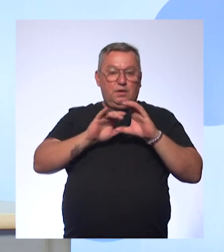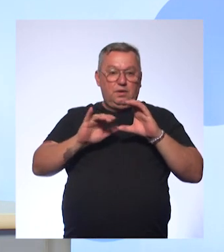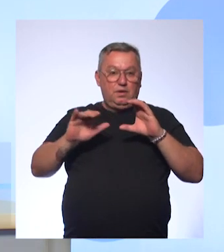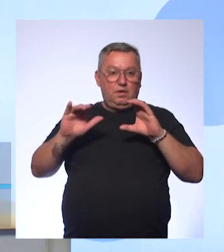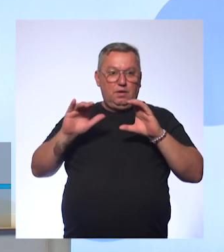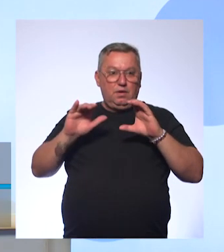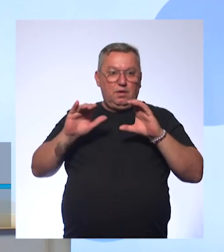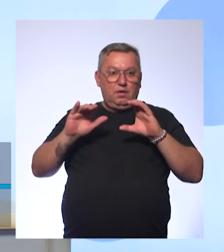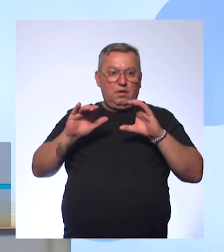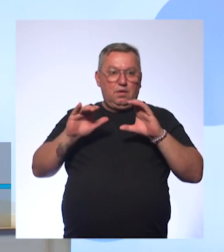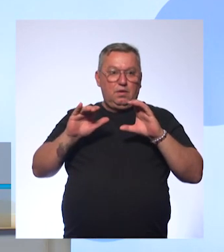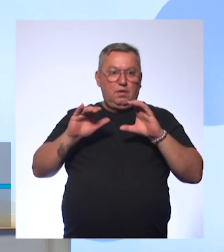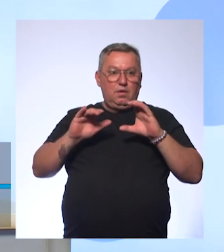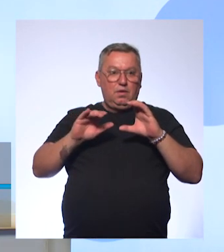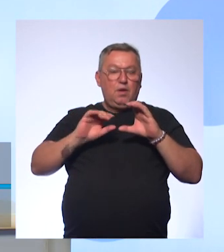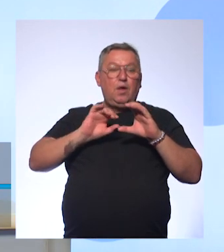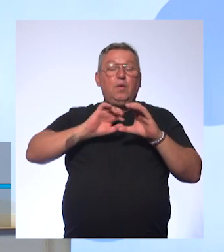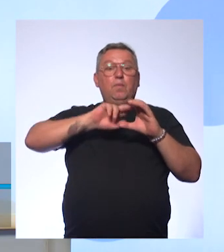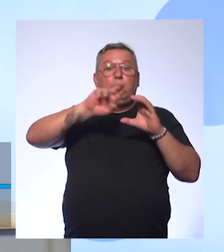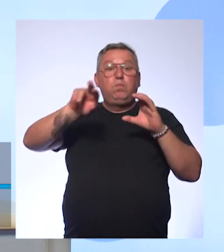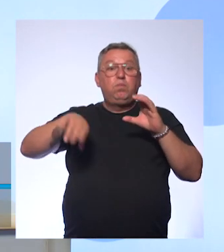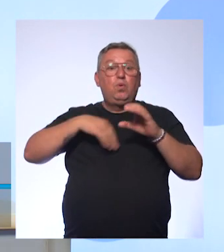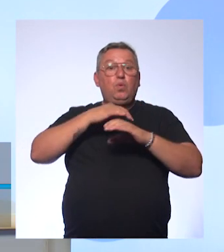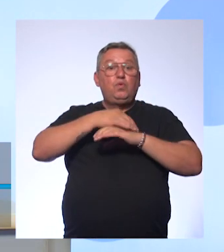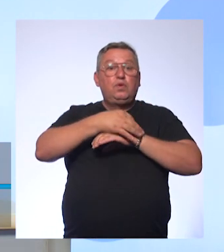eucariontes, aqui está andando, multicelulares e